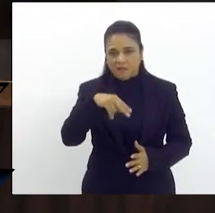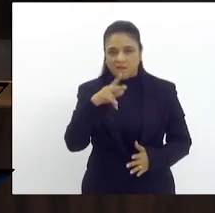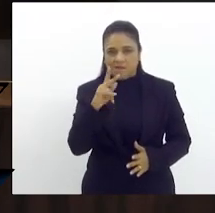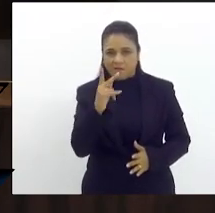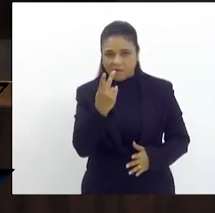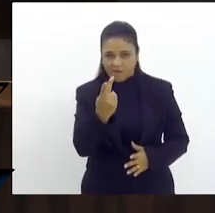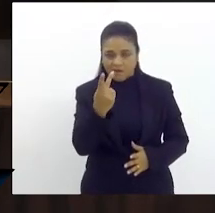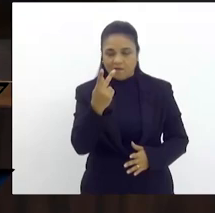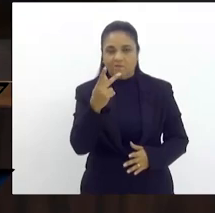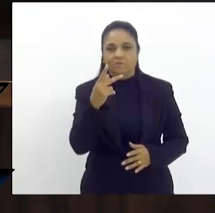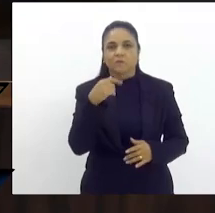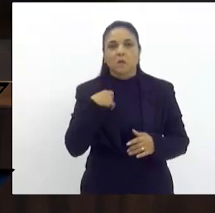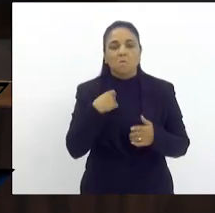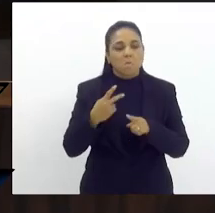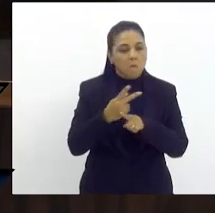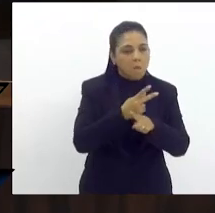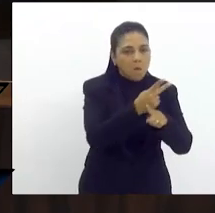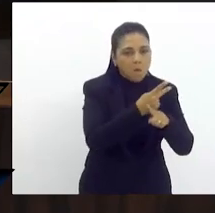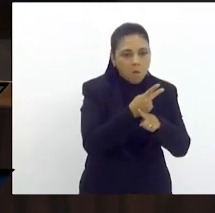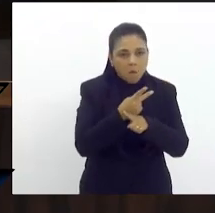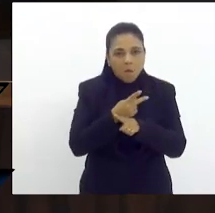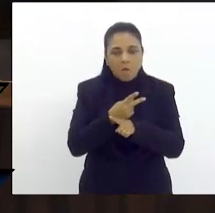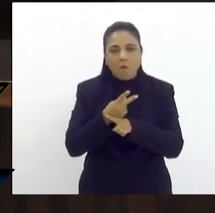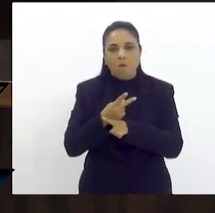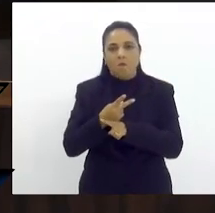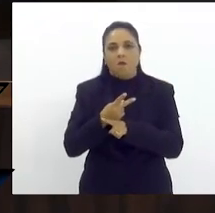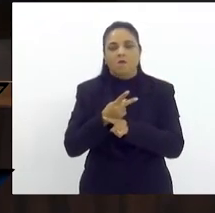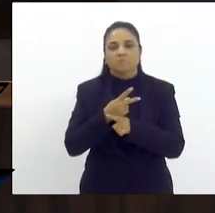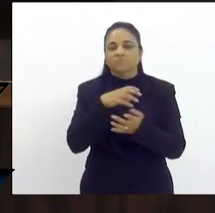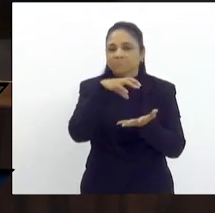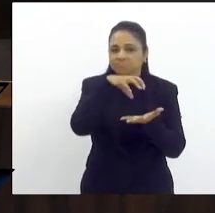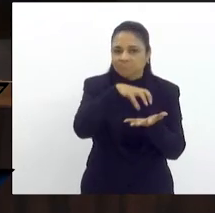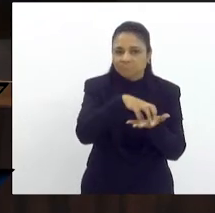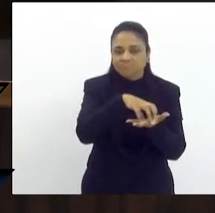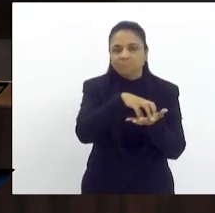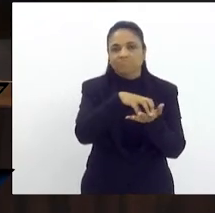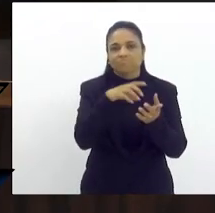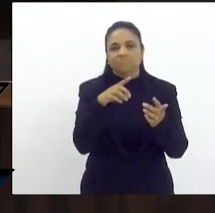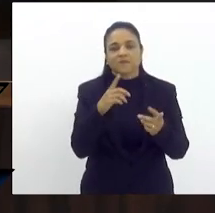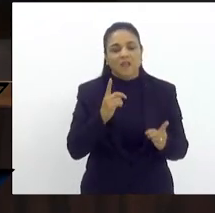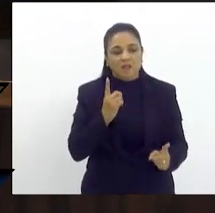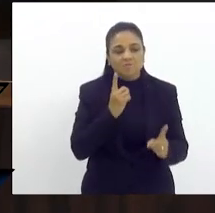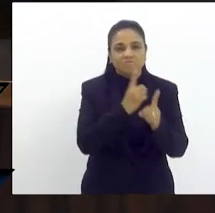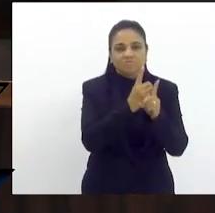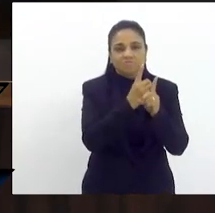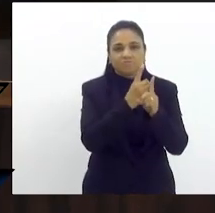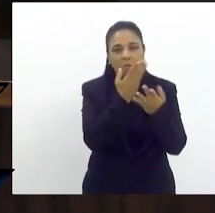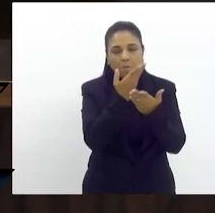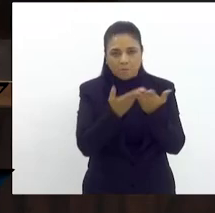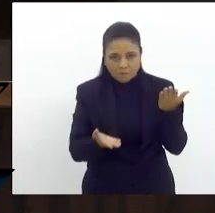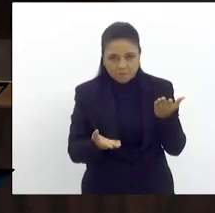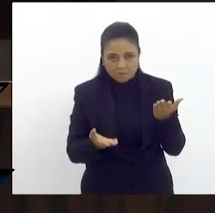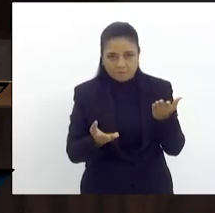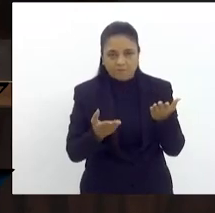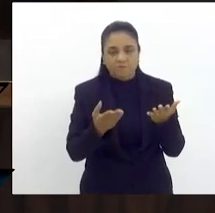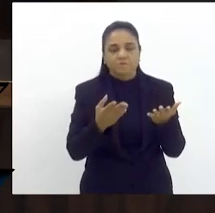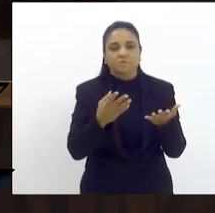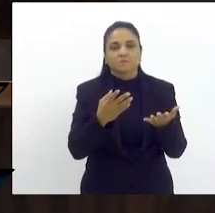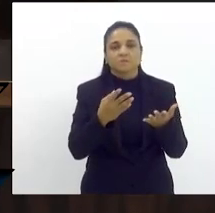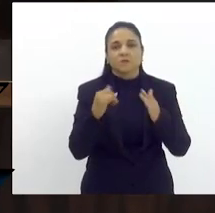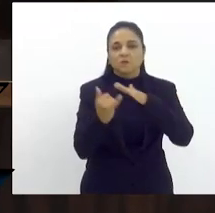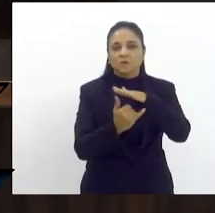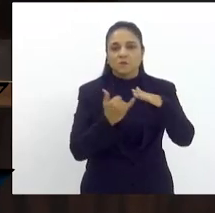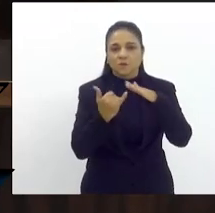precedido de uma busca do departamento de achados e perdidos do respectivo